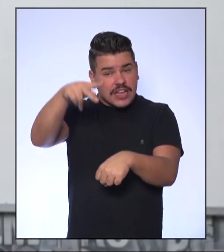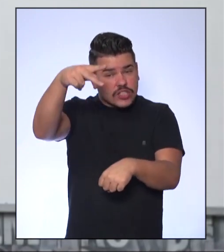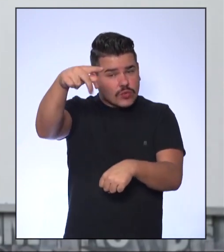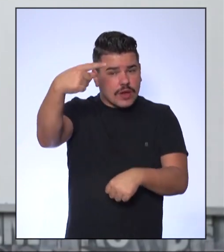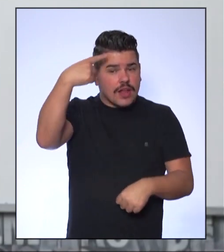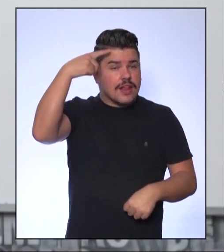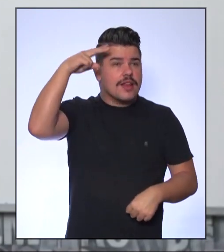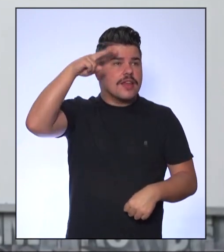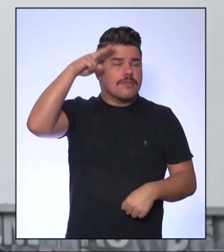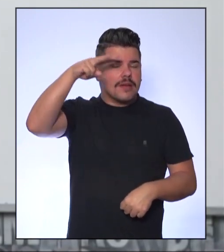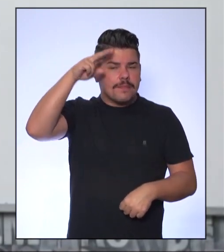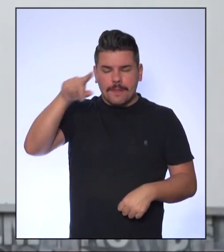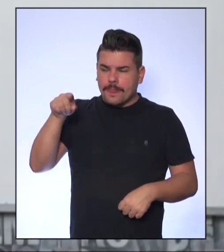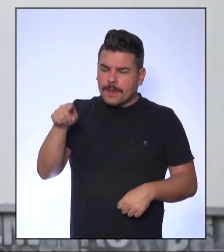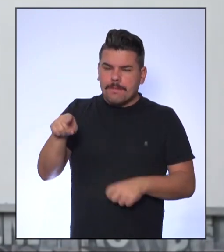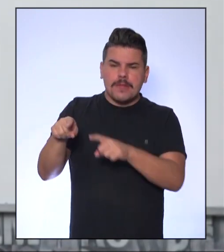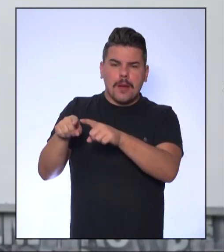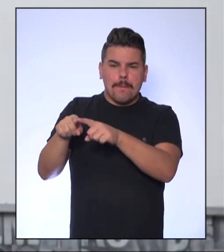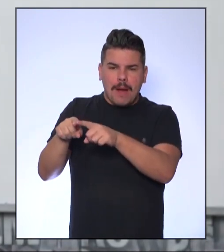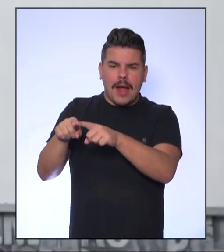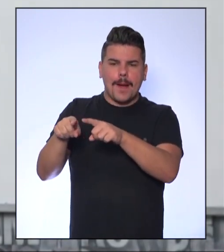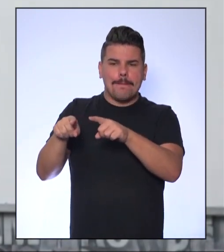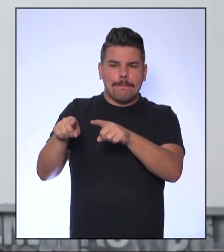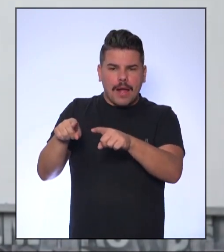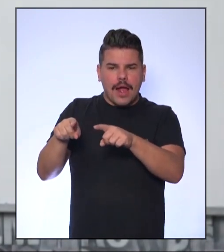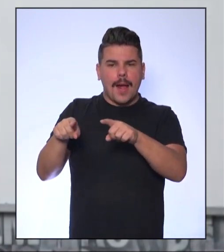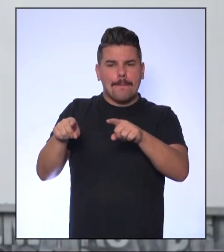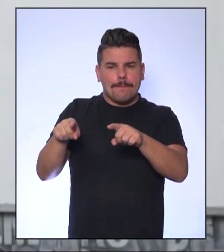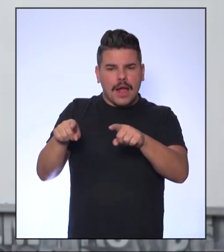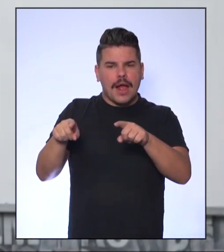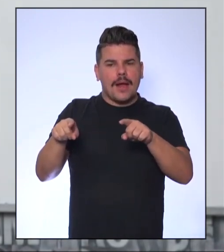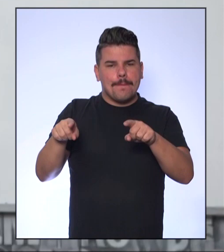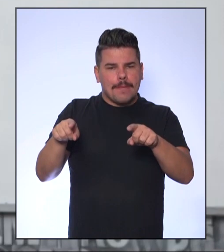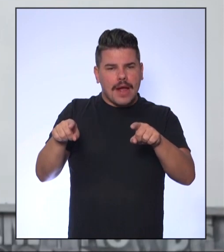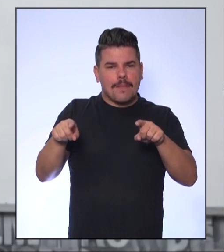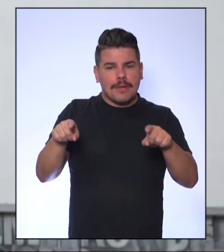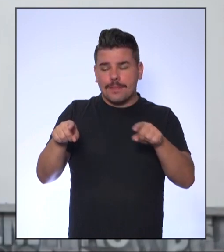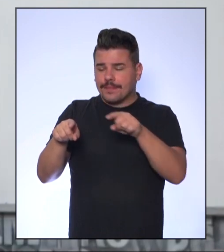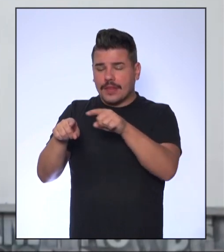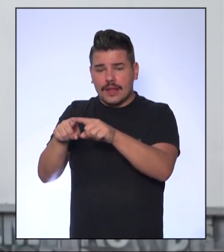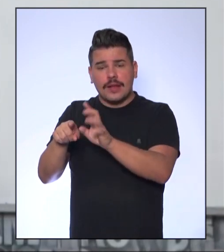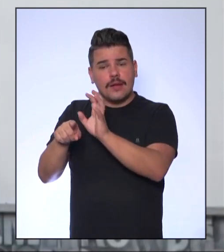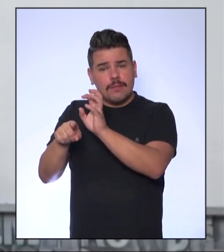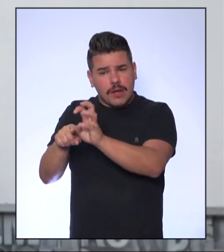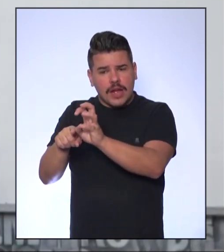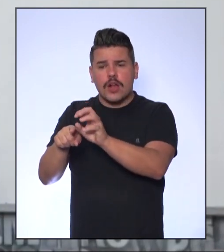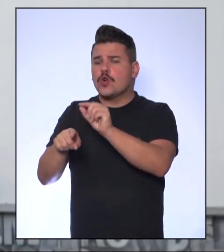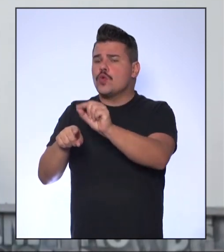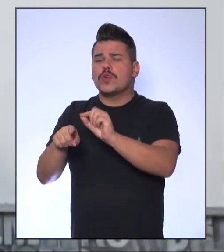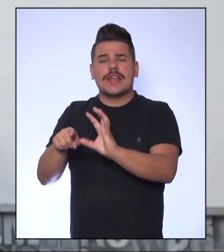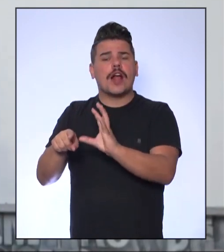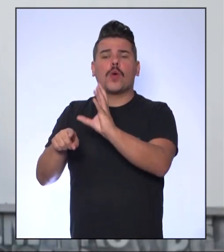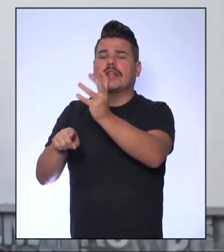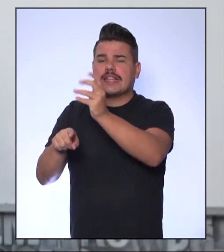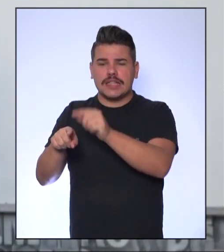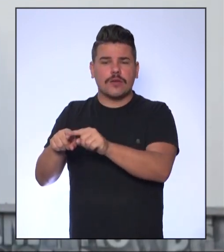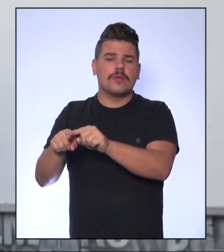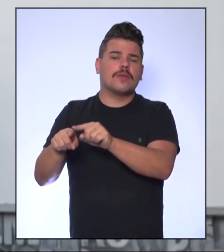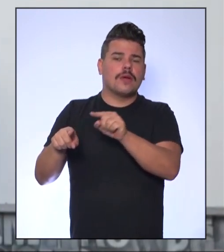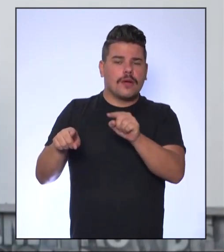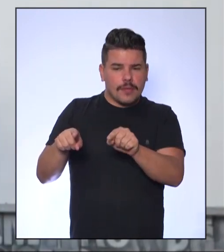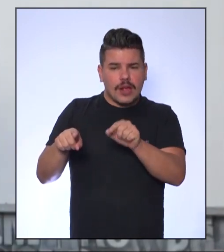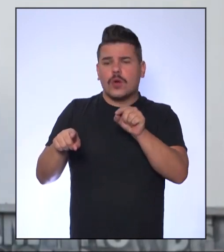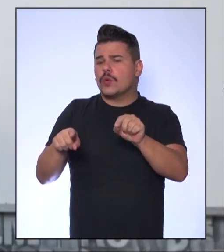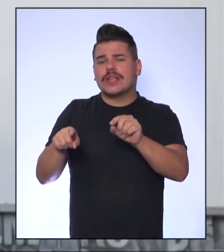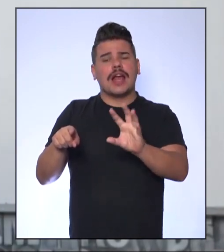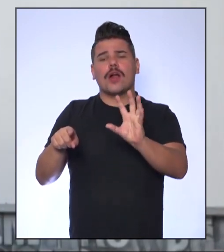tempo, montar os meus esquemas. Por que montar os meus esquemas? Esquemas que você monta possuem